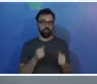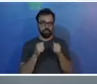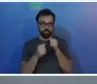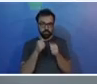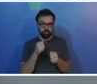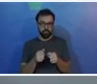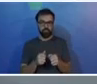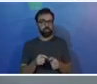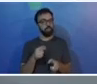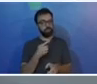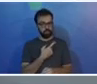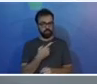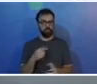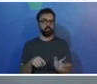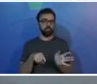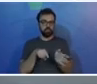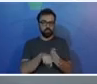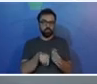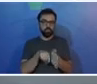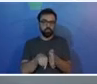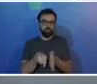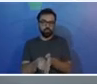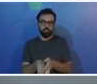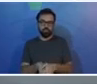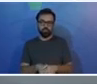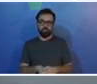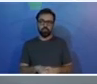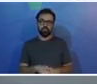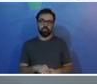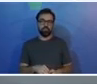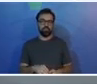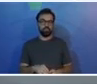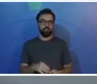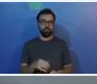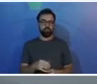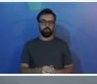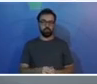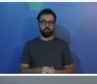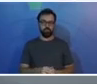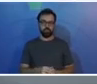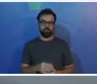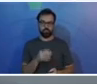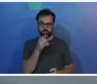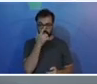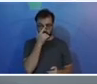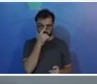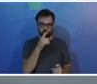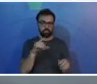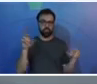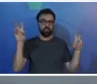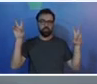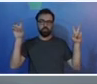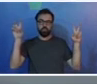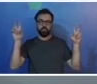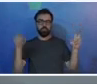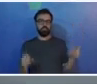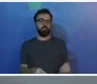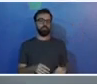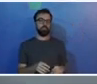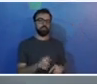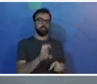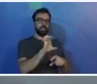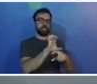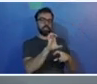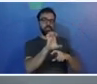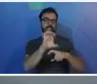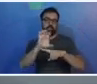uma pesquisa. Então, é uma notícia verdadeira. O título já fala: 8 estados estouram